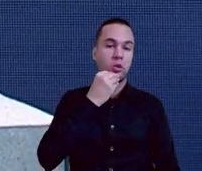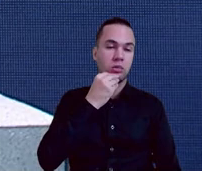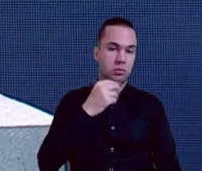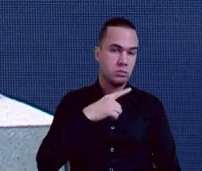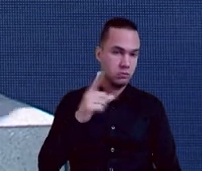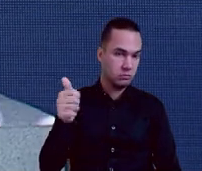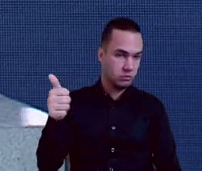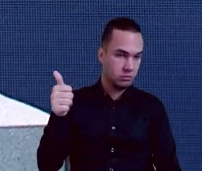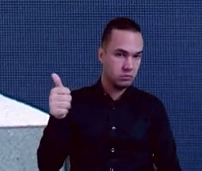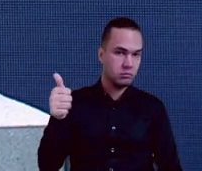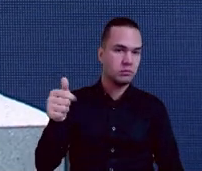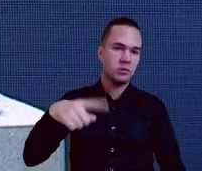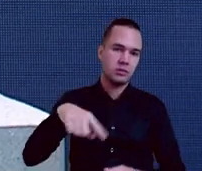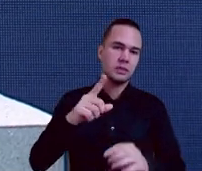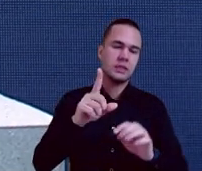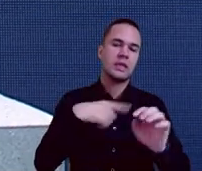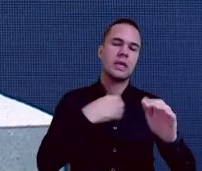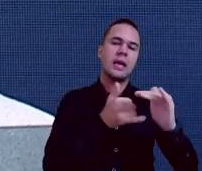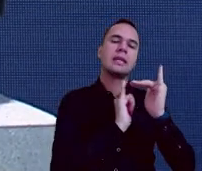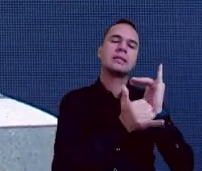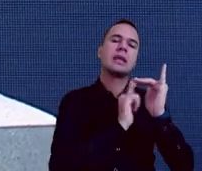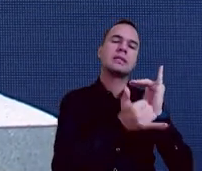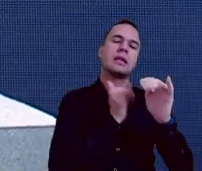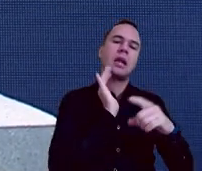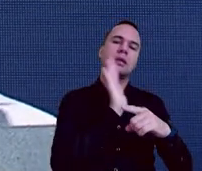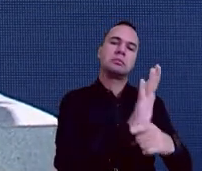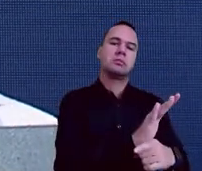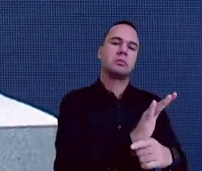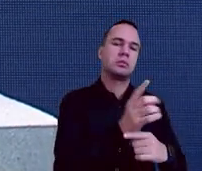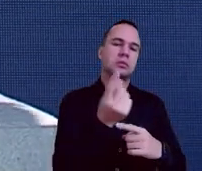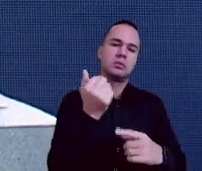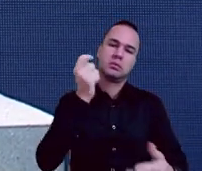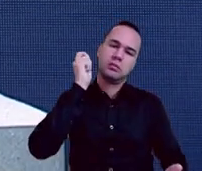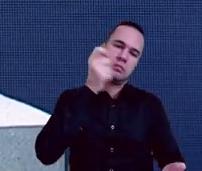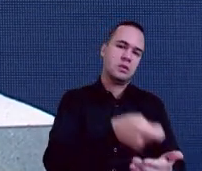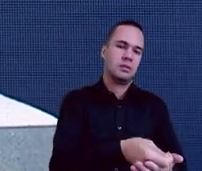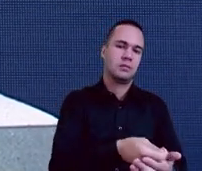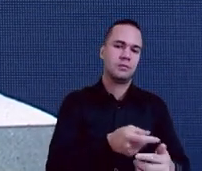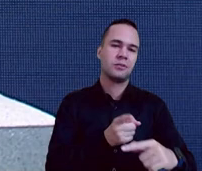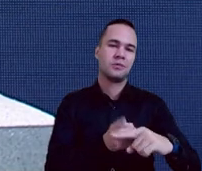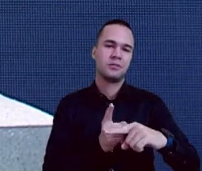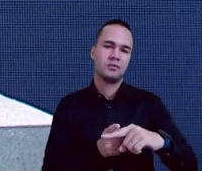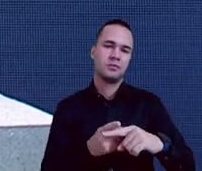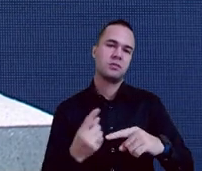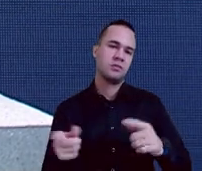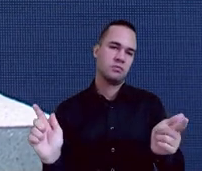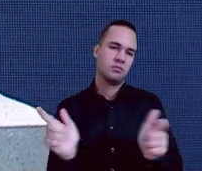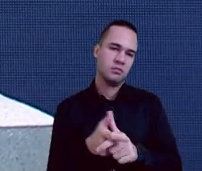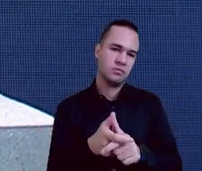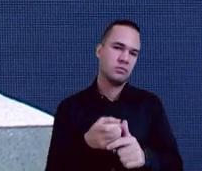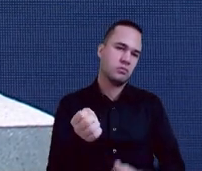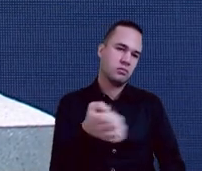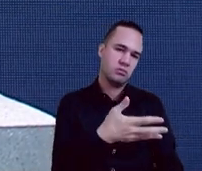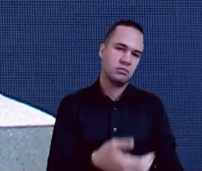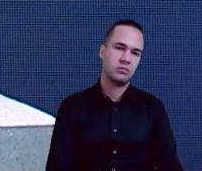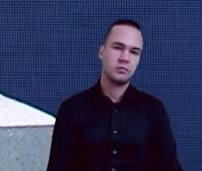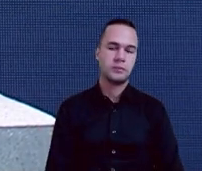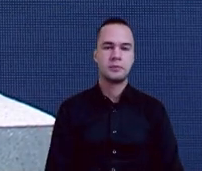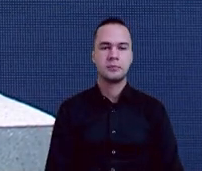fazer essa Startup dar certo com investe né realmente porque é muito pequeno e muito novo né